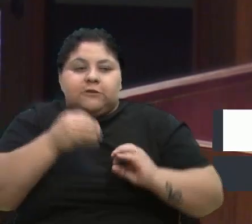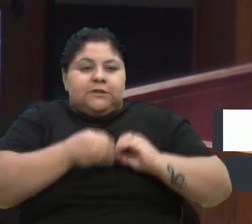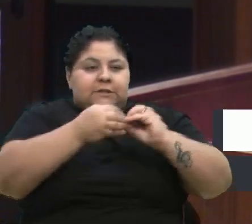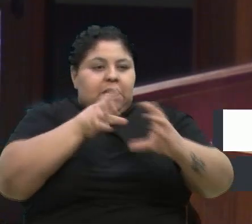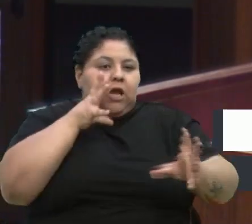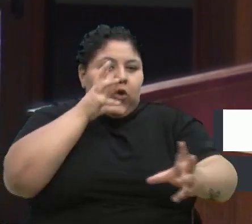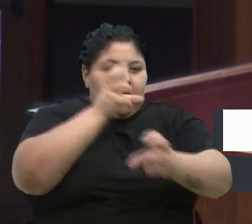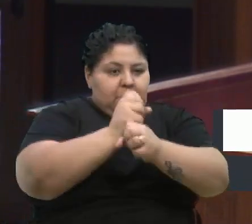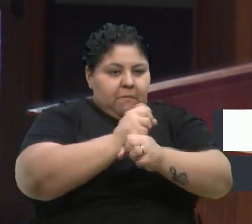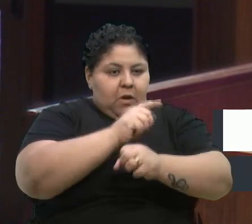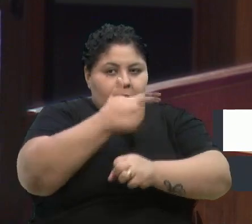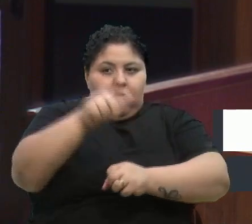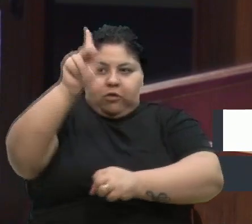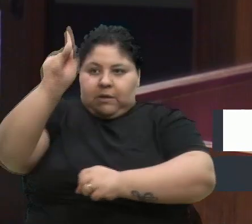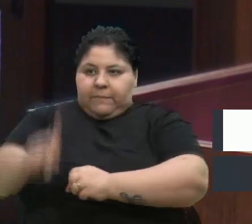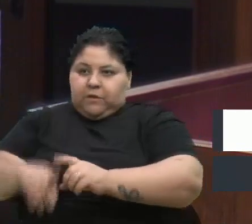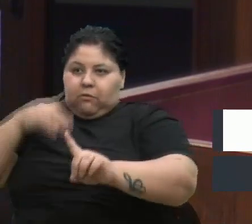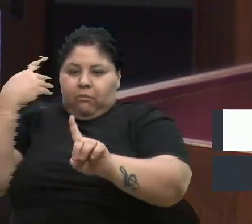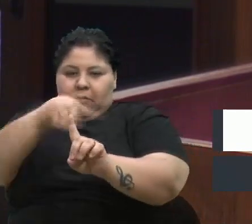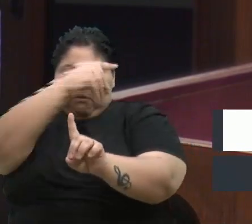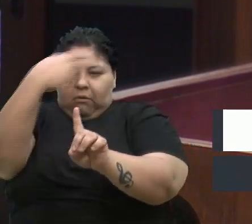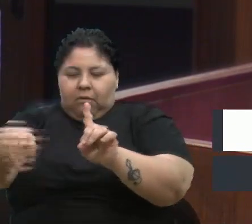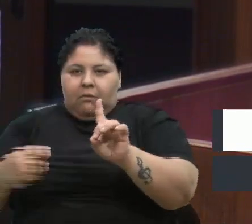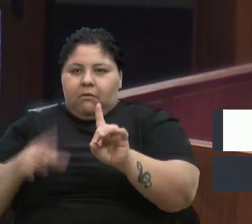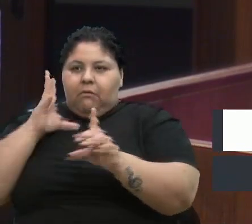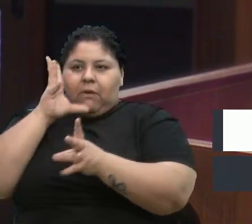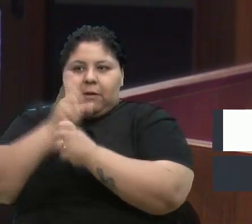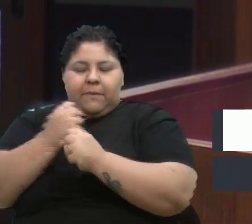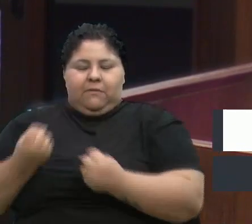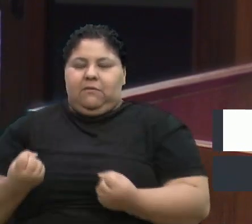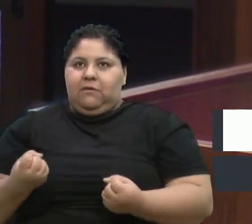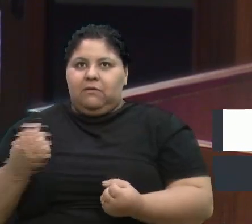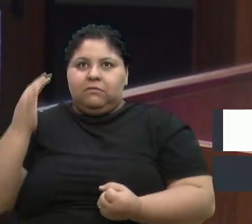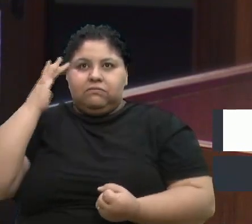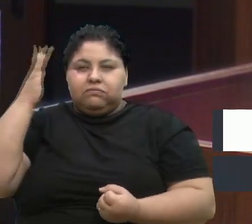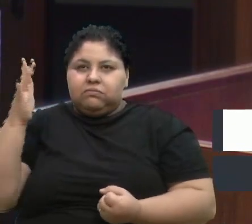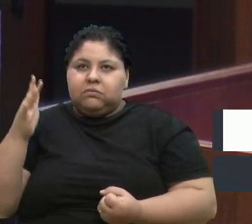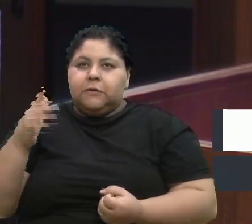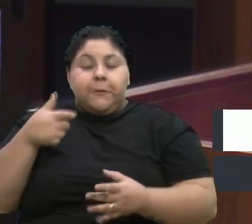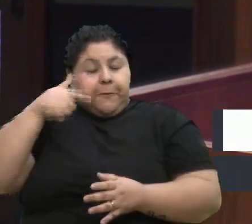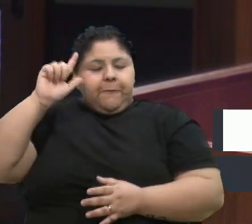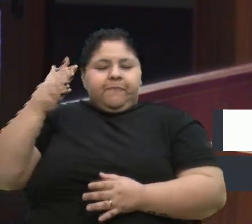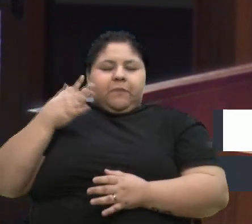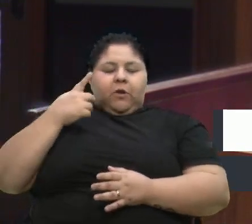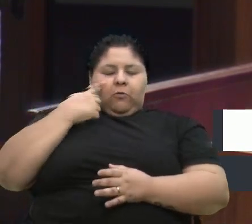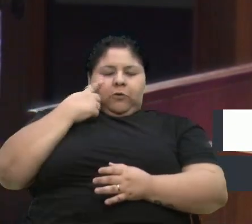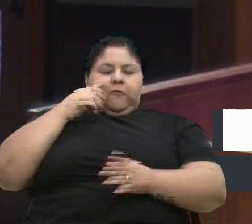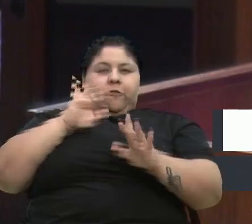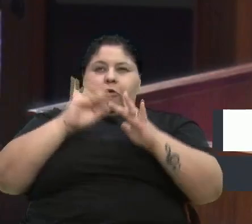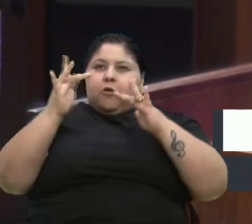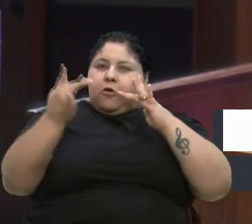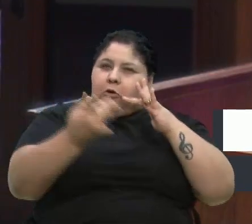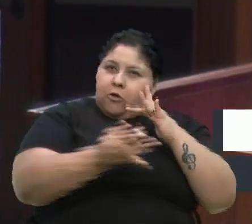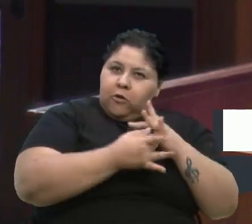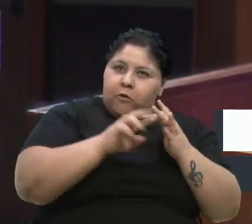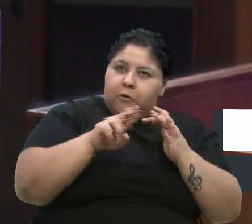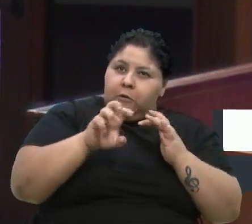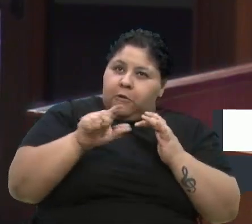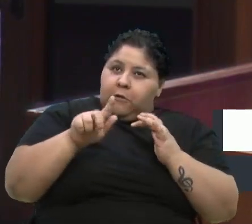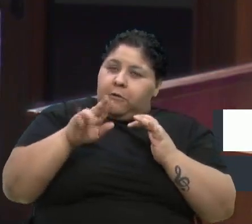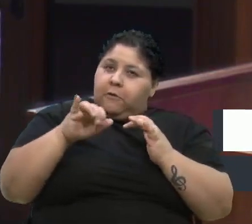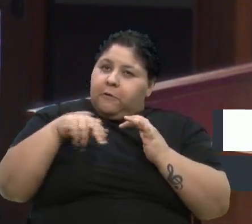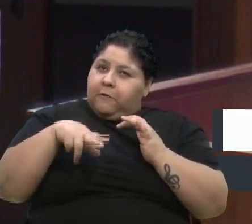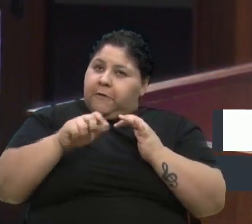isso. Então, é revoltante, é revoltante. Ontem eu vi um post da Regina Becker, que é uma ativista, e